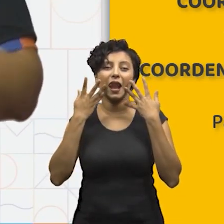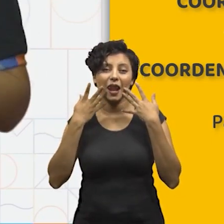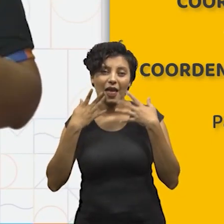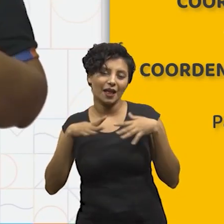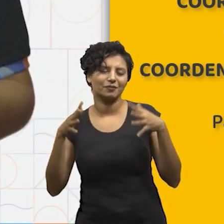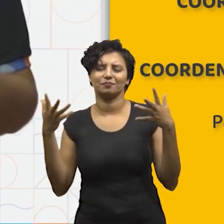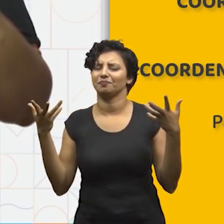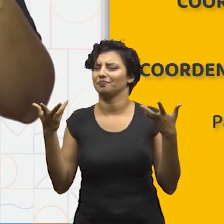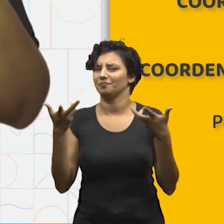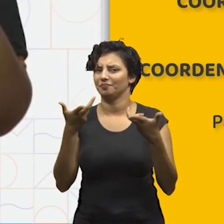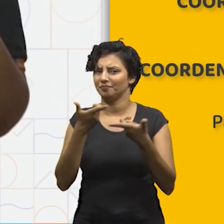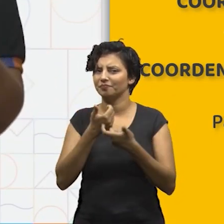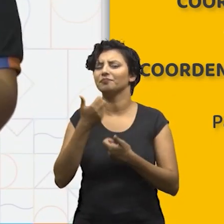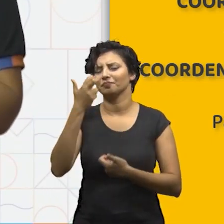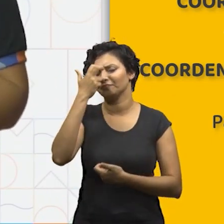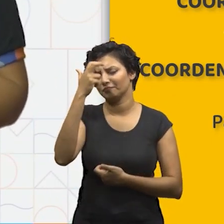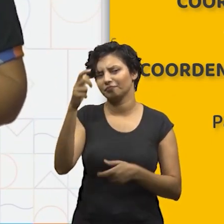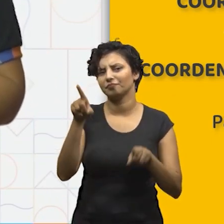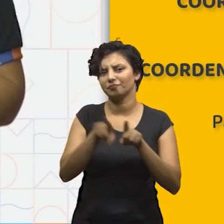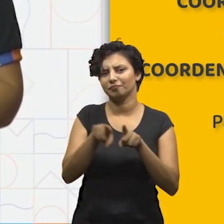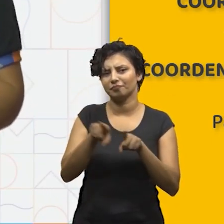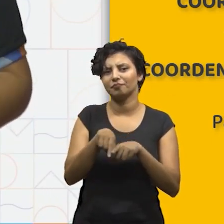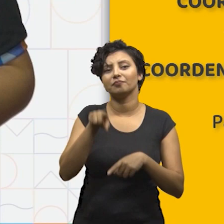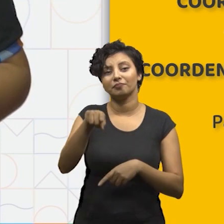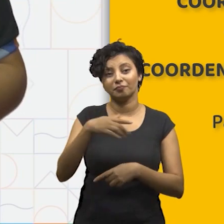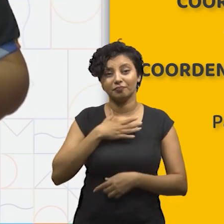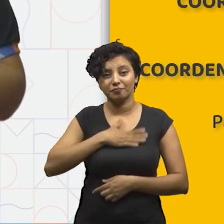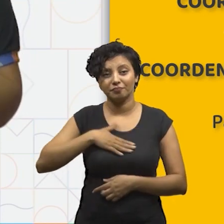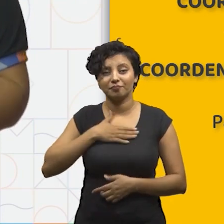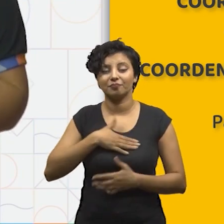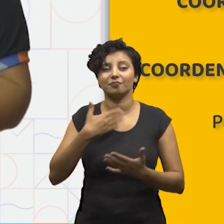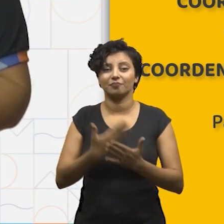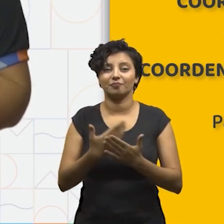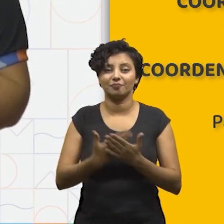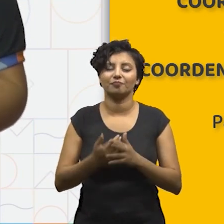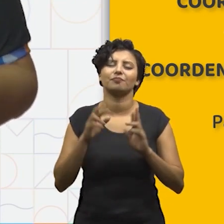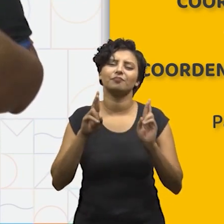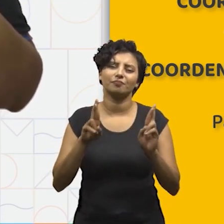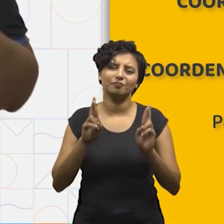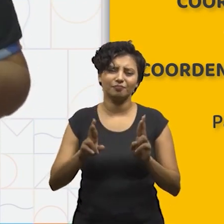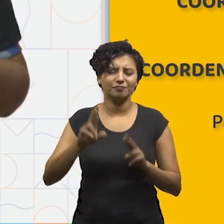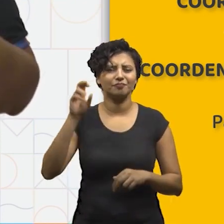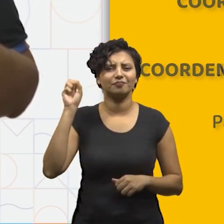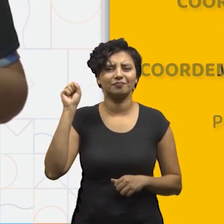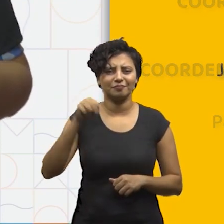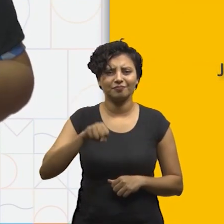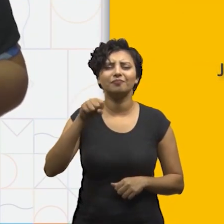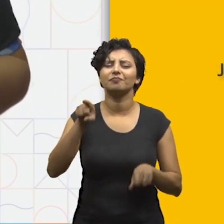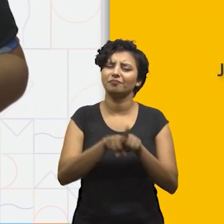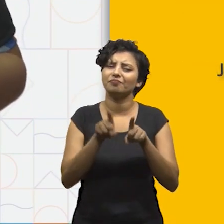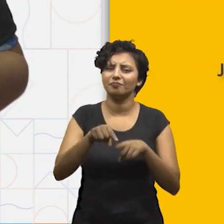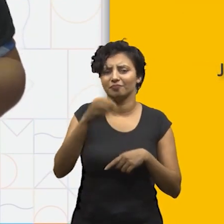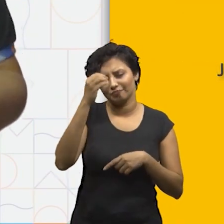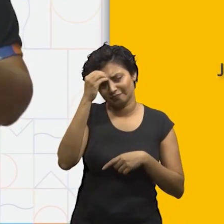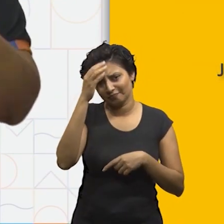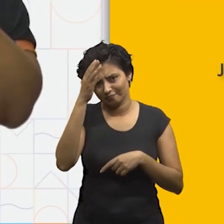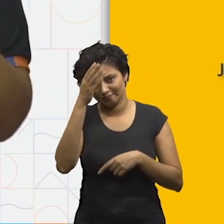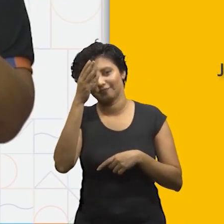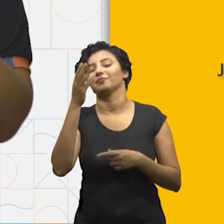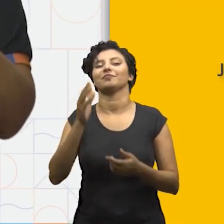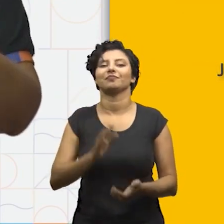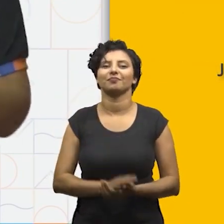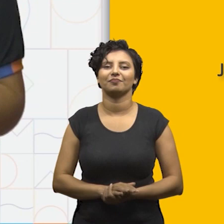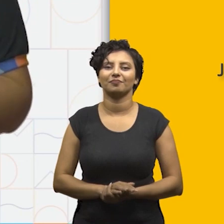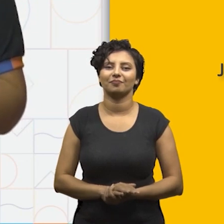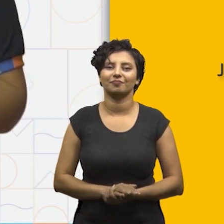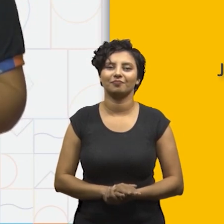é realmente muito sábia, não é? Você gostou da aula? Eu espero realmente que você tenha gostado